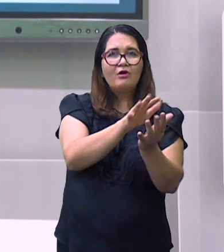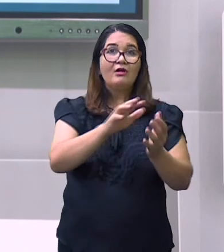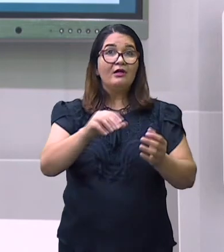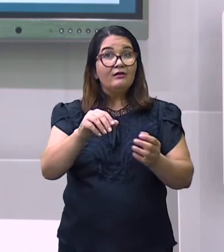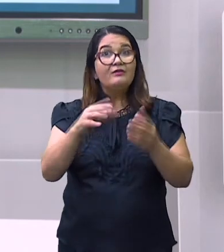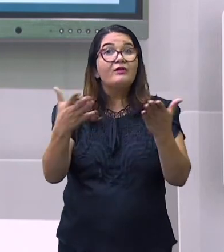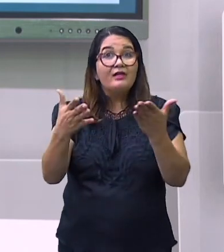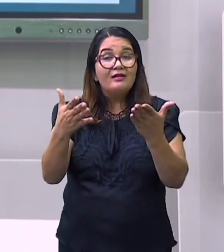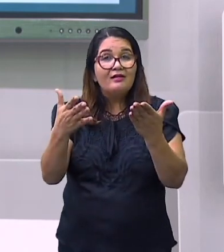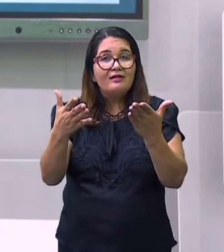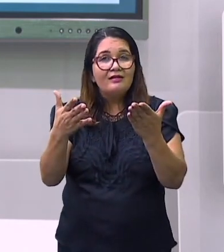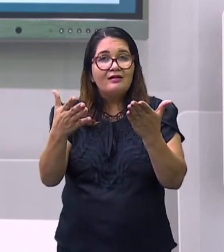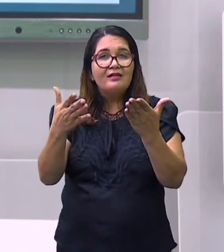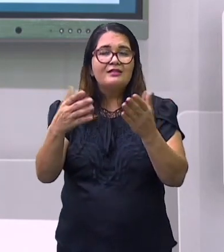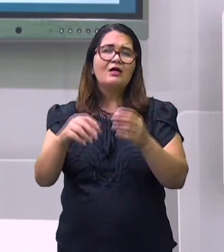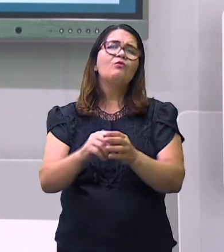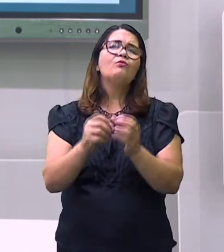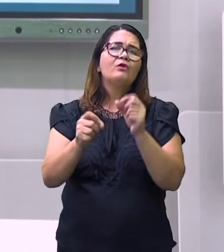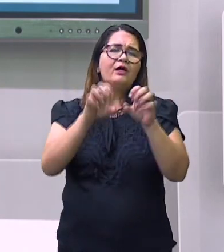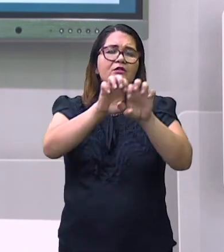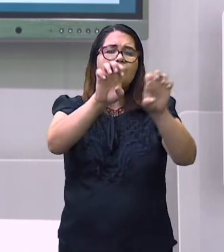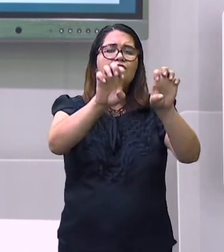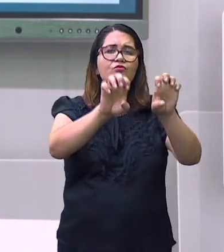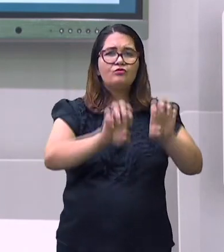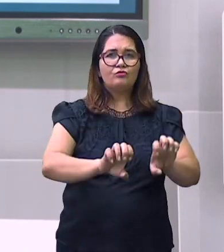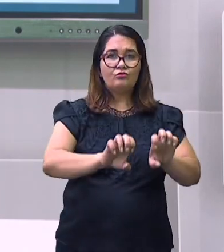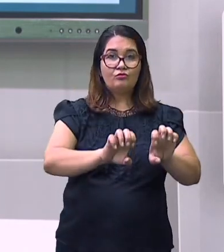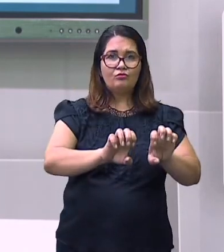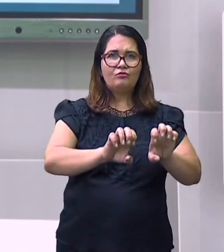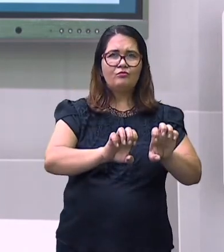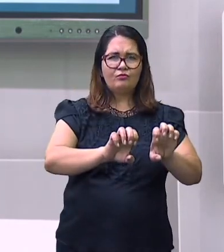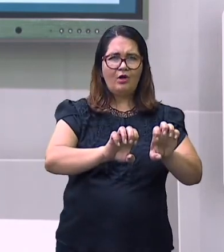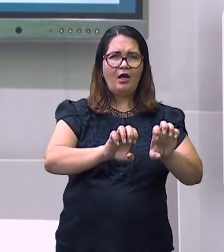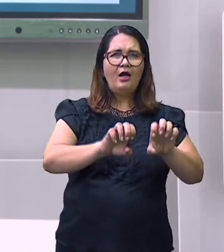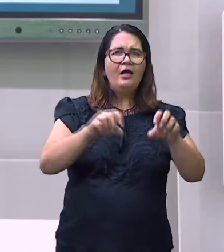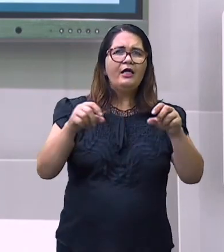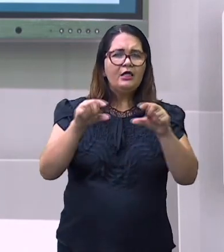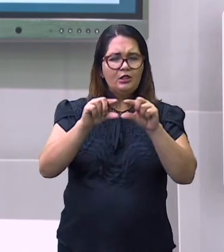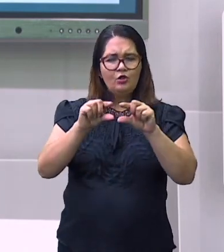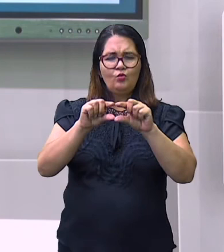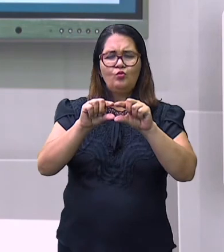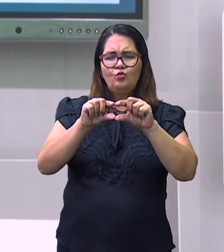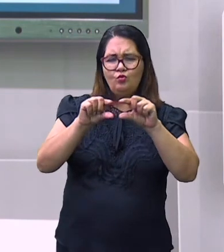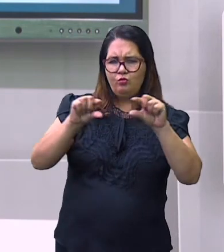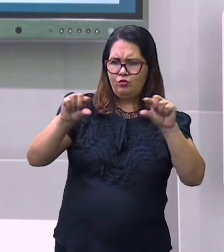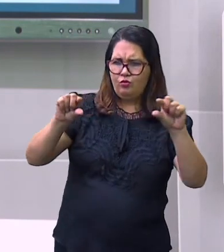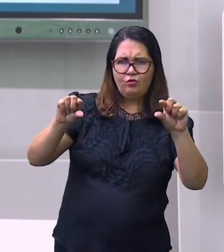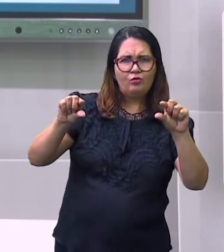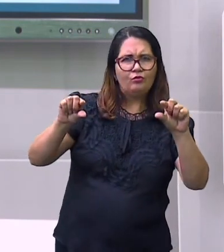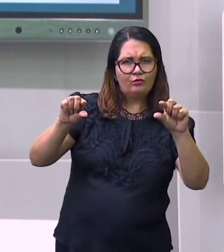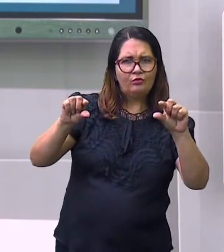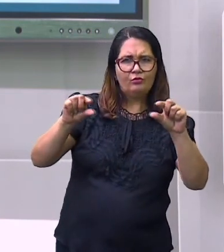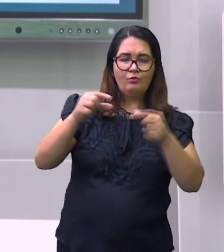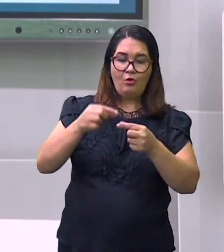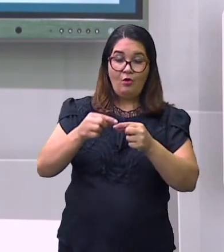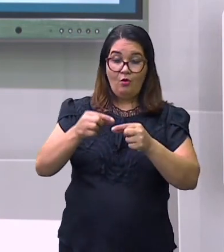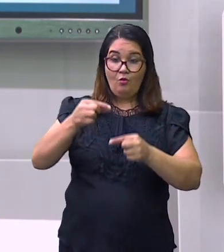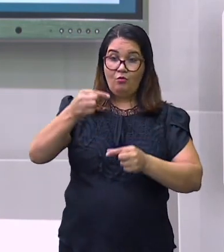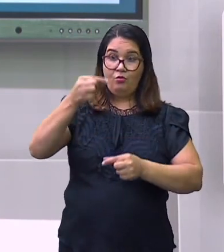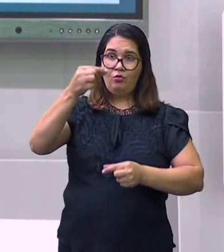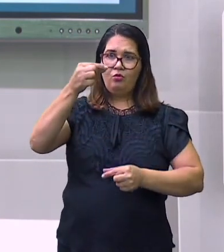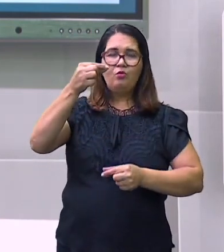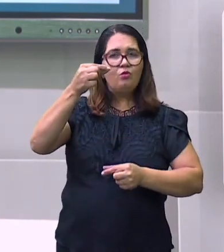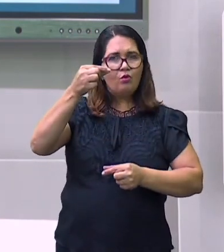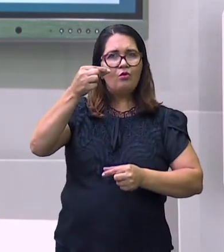estruturas tubulares. Cláudia, como eu faria isso? Como que eu, poderia fazer isso?